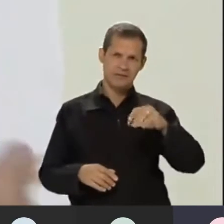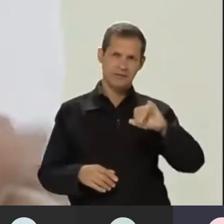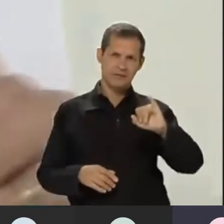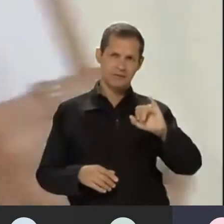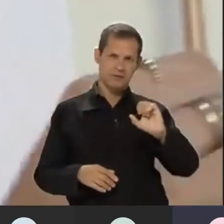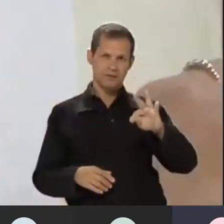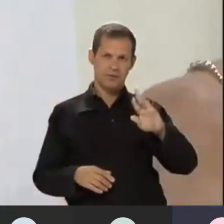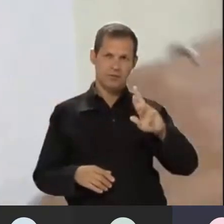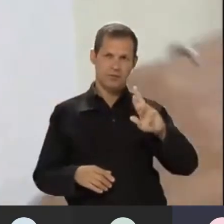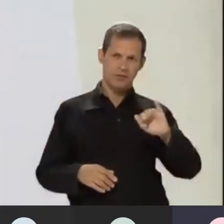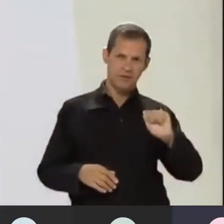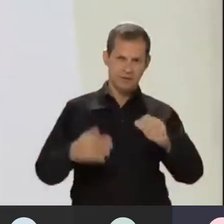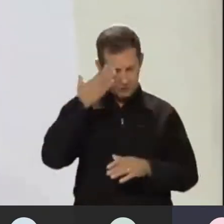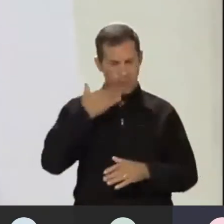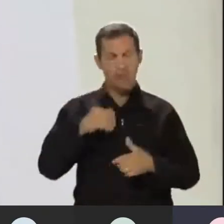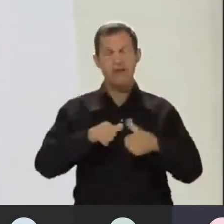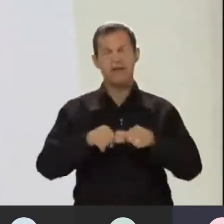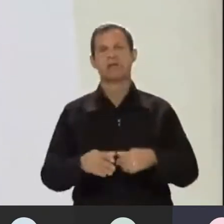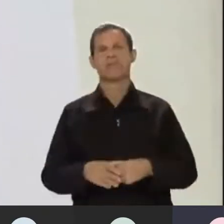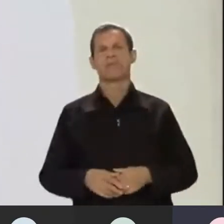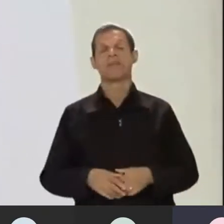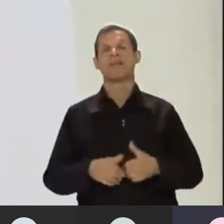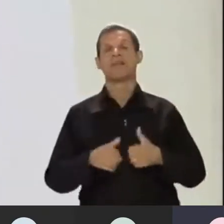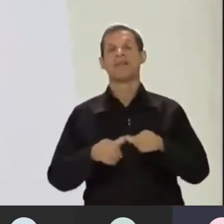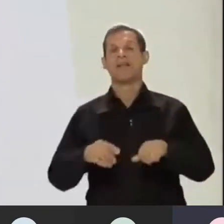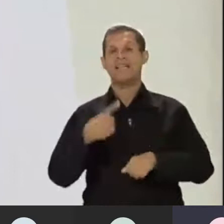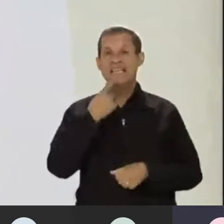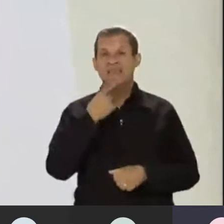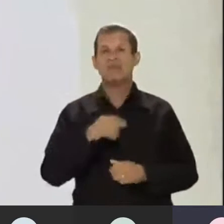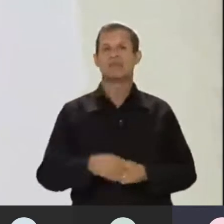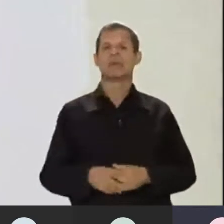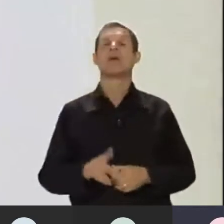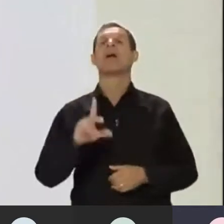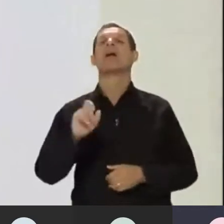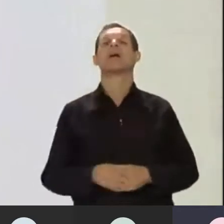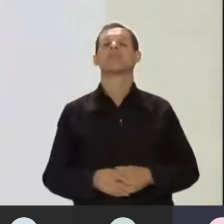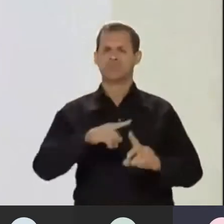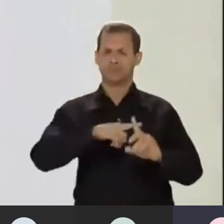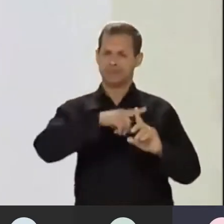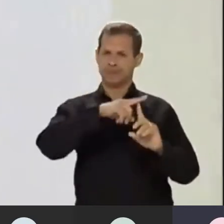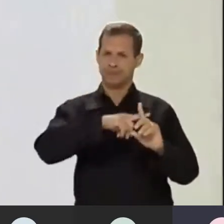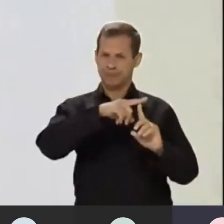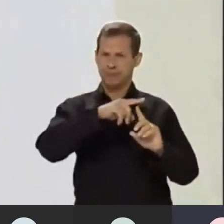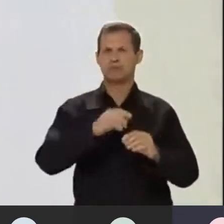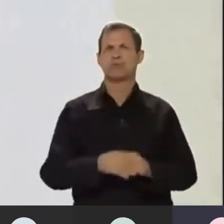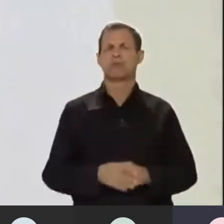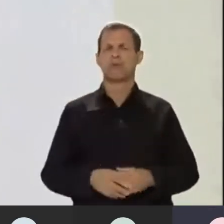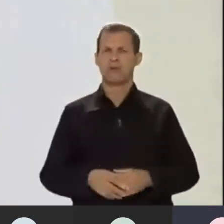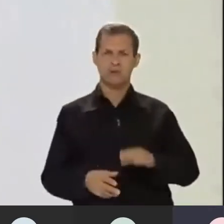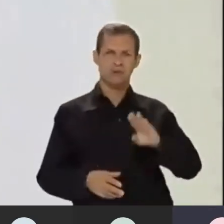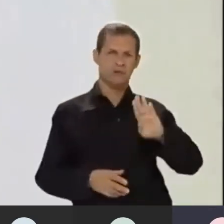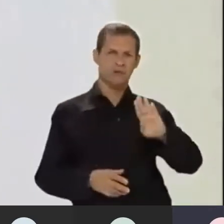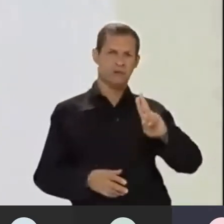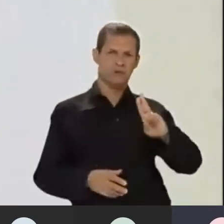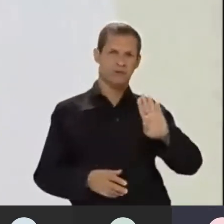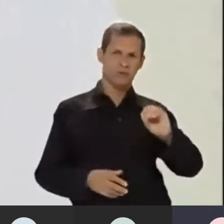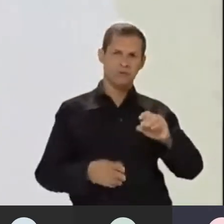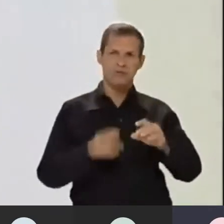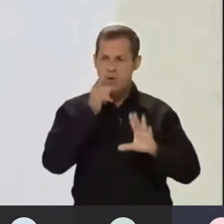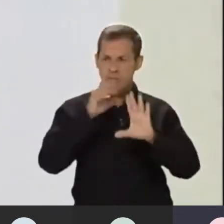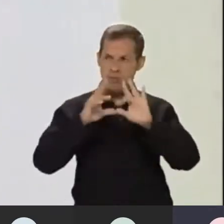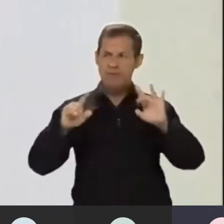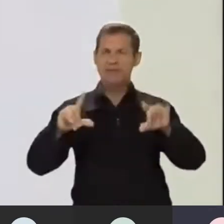carta psicrométrica, tá? Então, vamos entender. Essa parte aqui que está em vermelho, ela seria a temperatura de bulbo